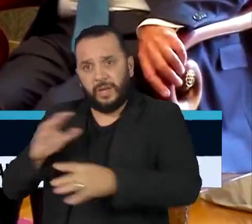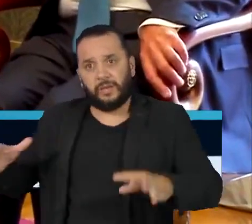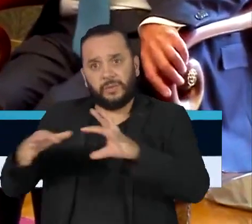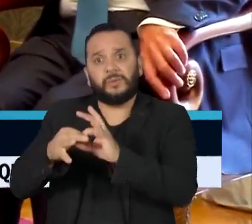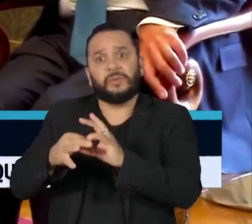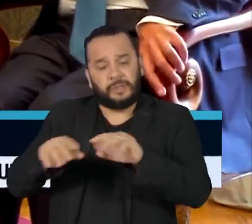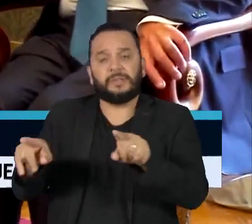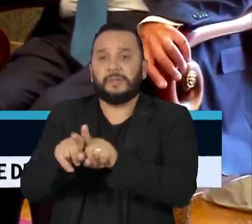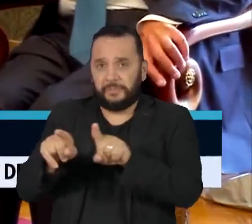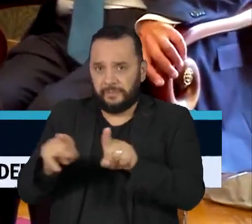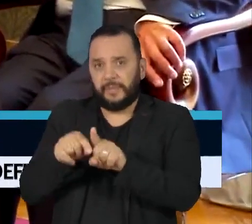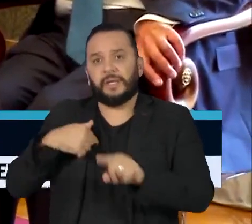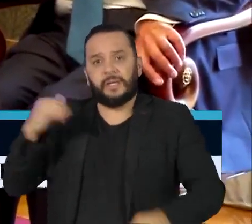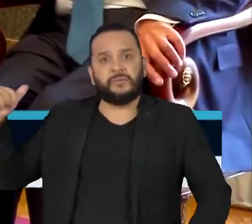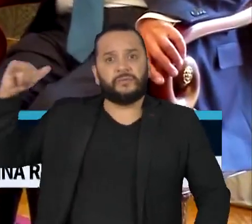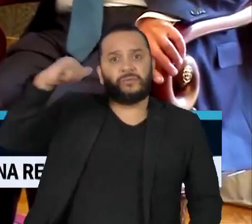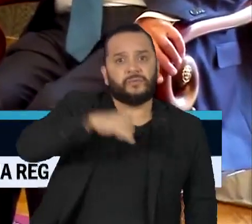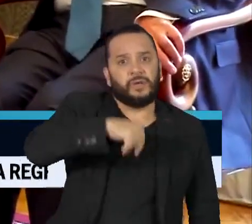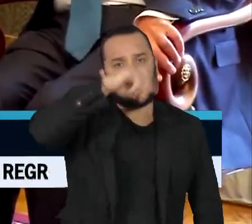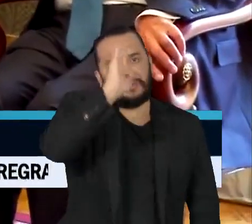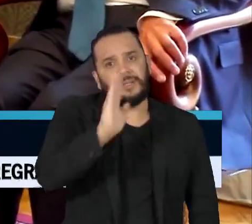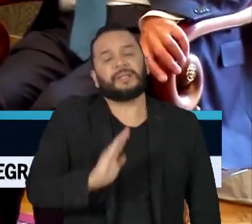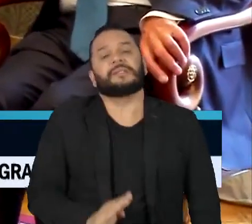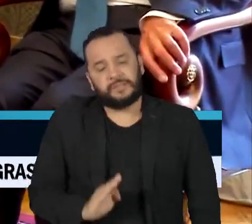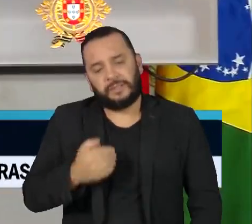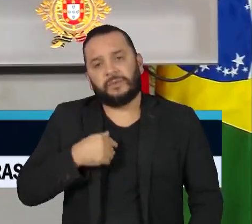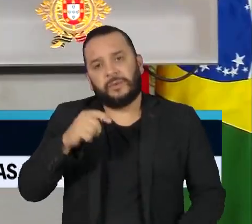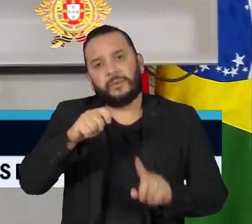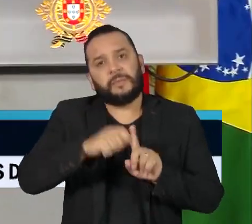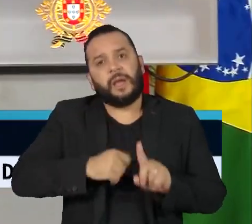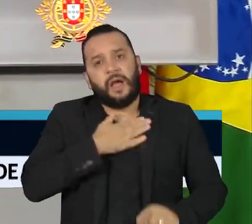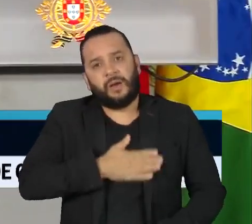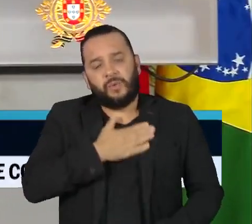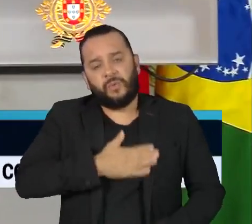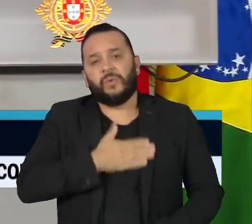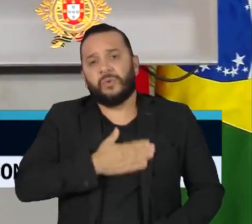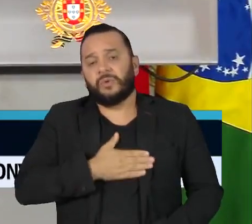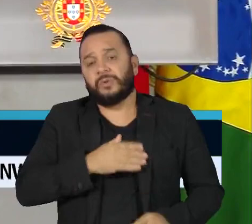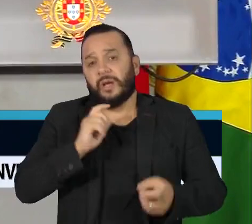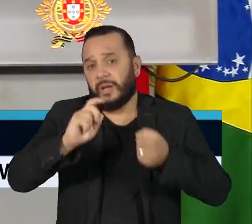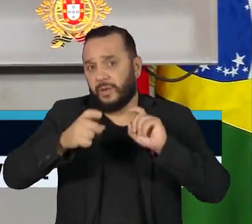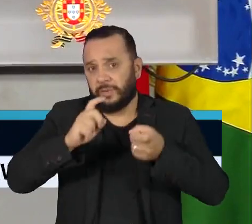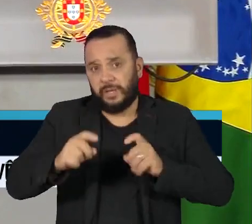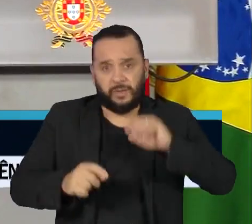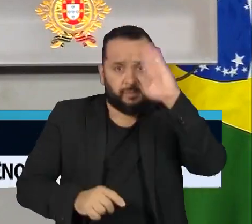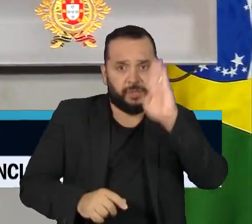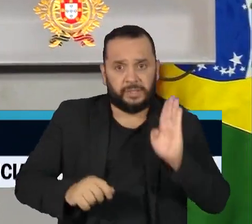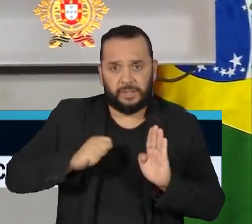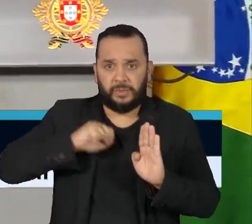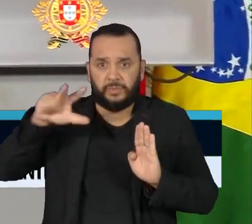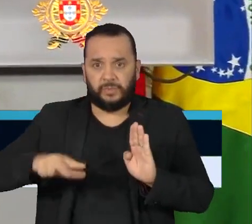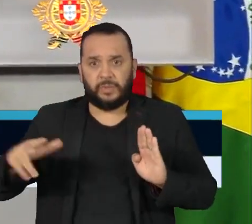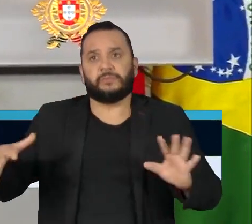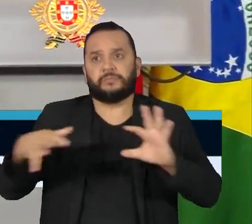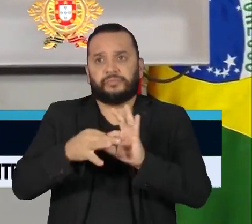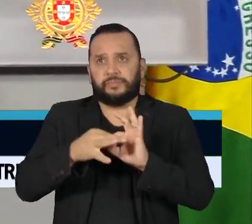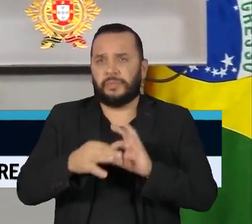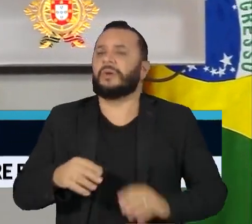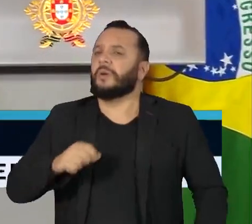agosto, para mais uma reunião da cúpula luso-brasileira. Portugal tem sido firme na defesa dessa posição,